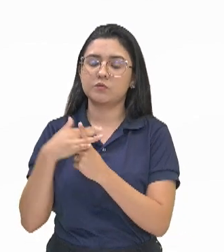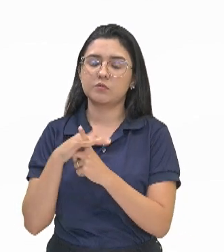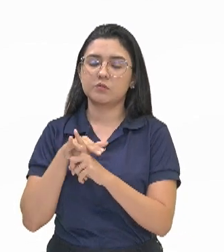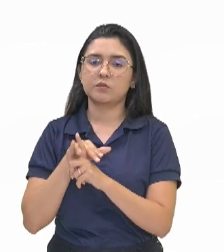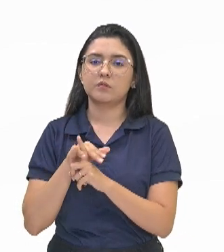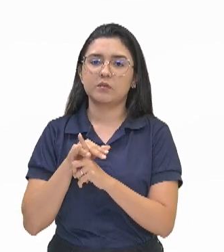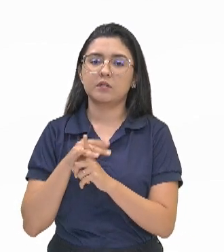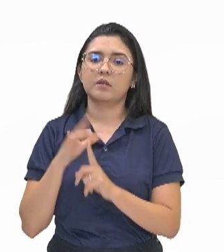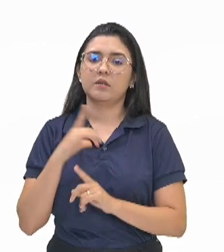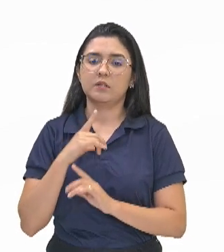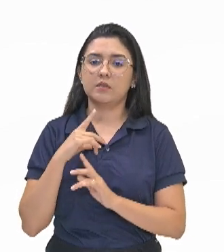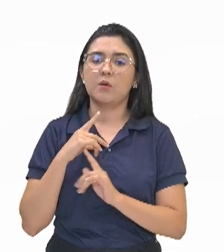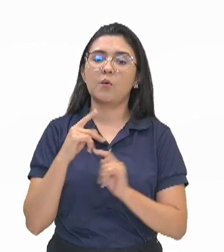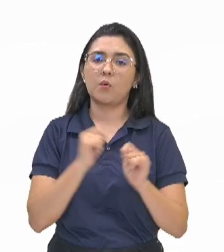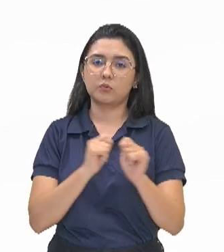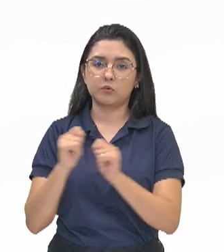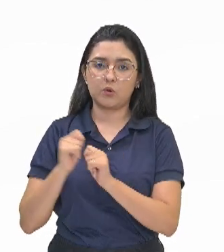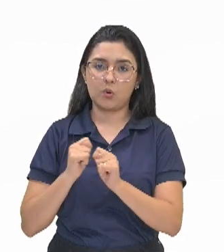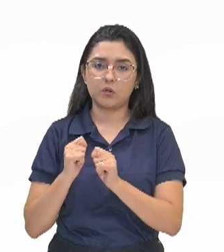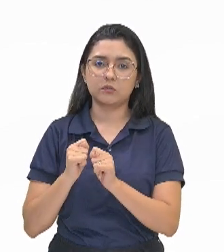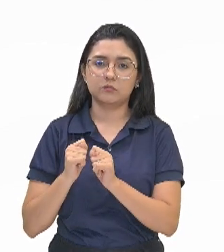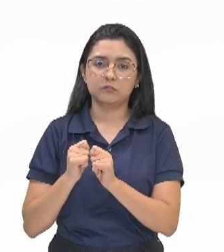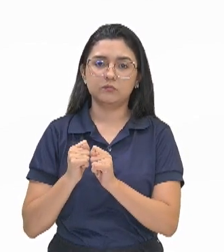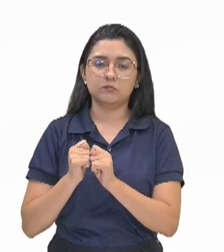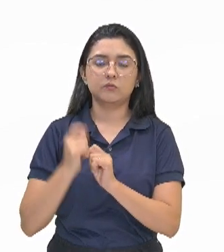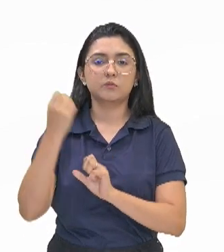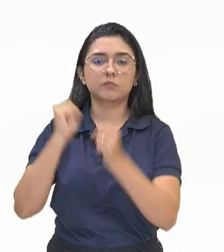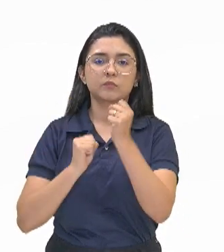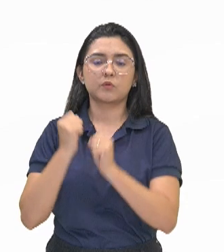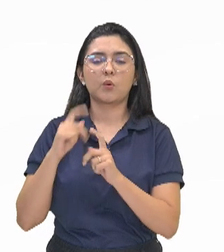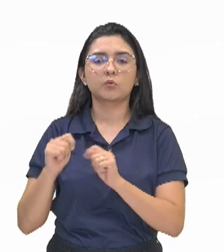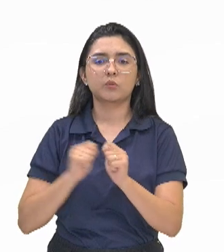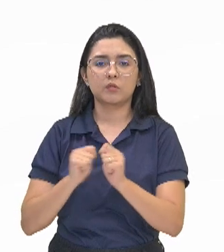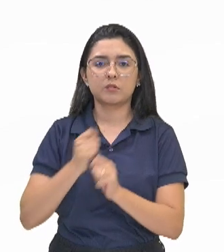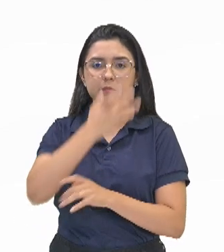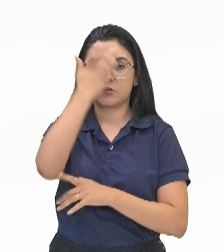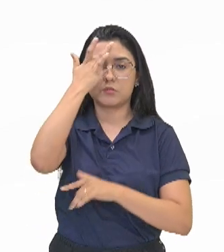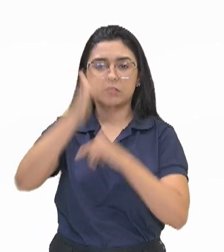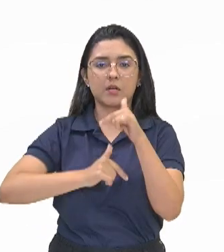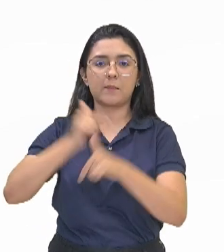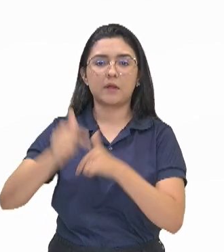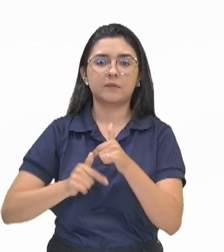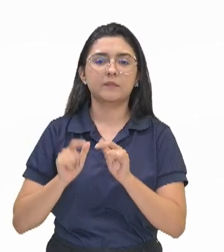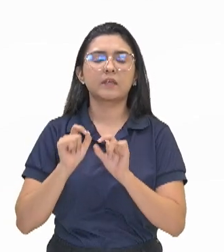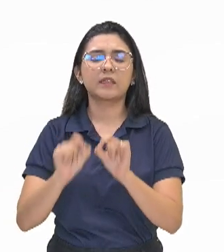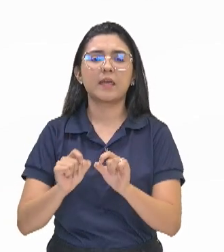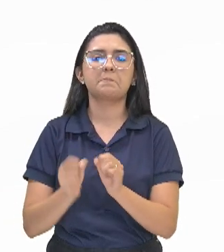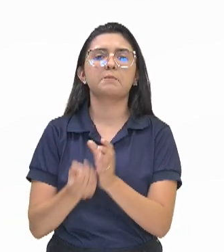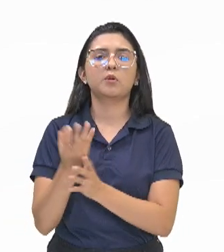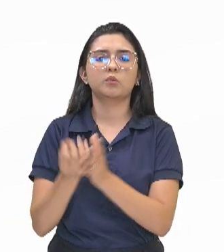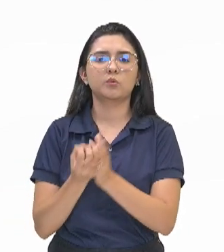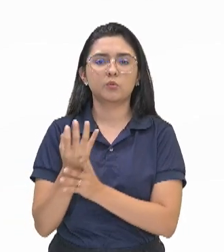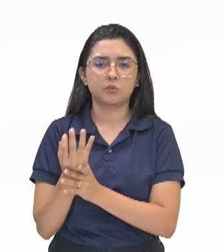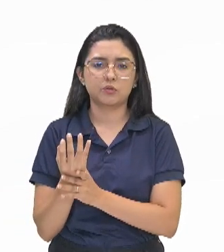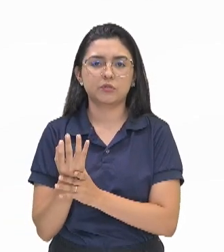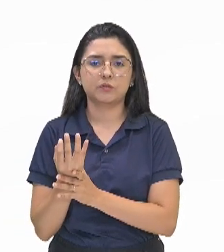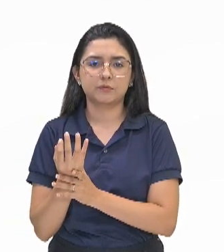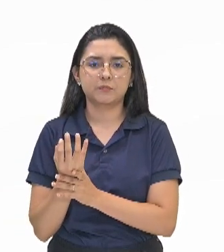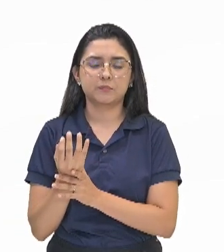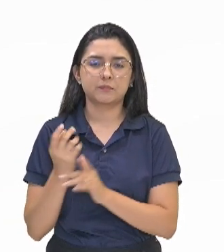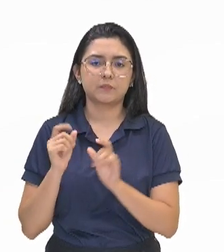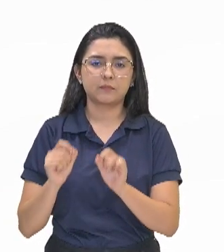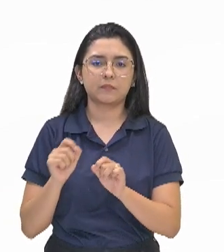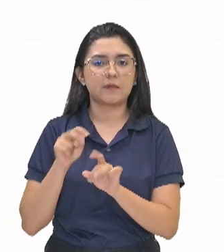controle dos meios de produção pelos trabalhadores, porque quem produz a riqueza, né, no